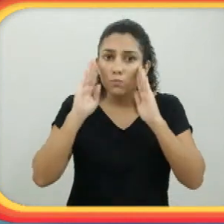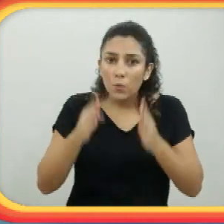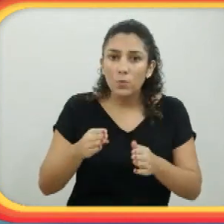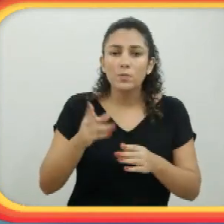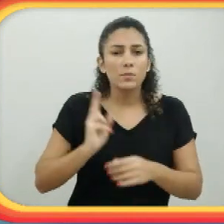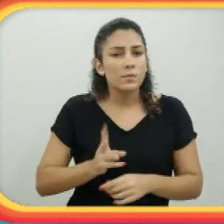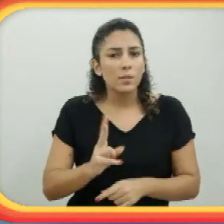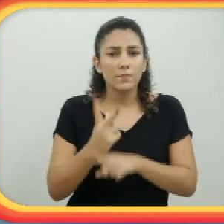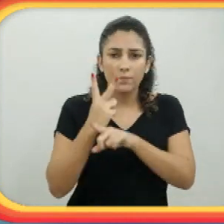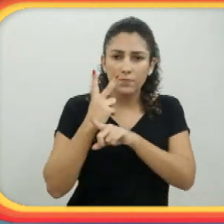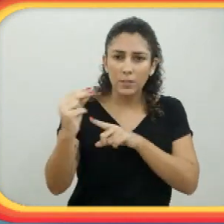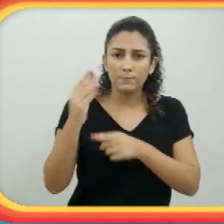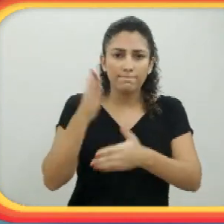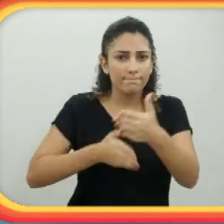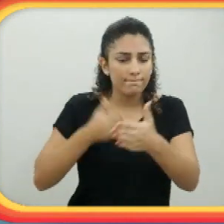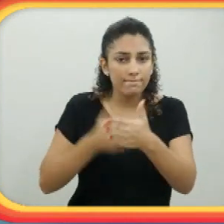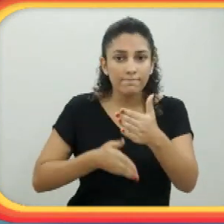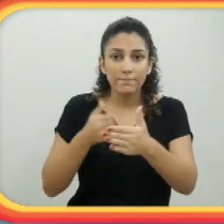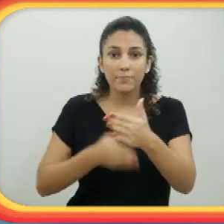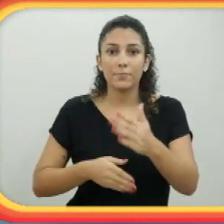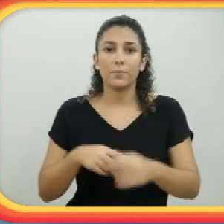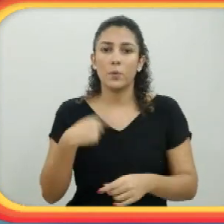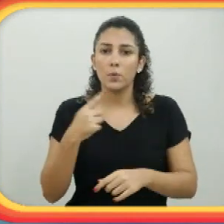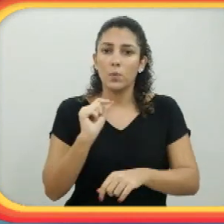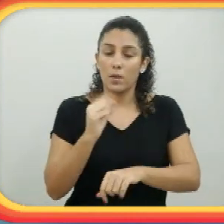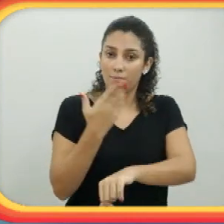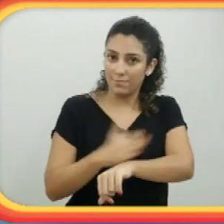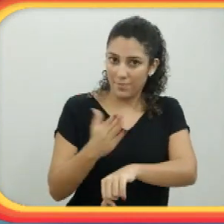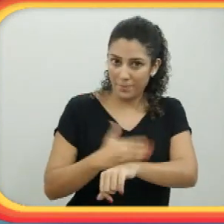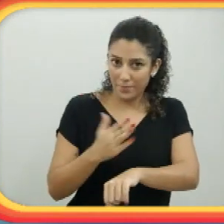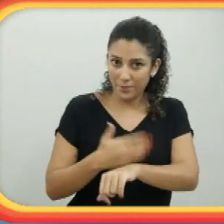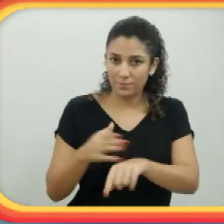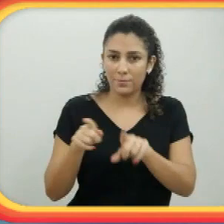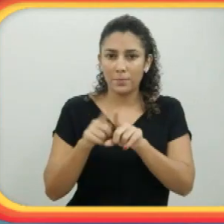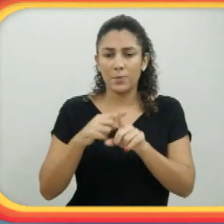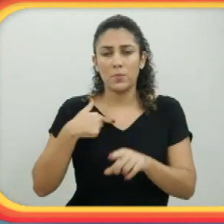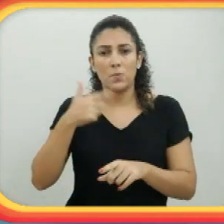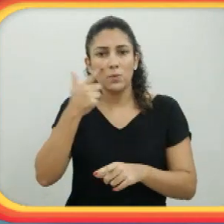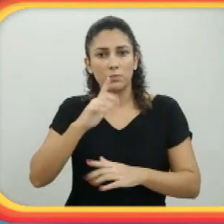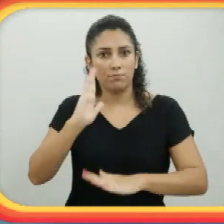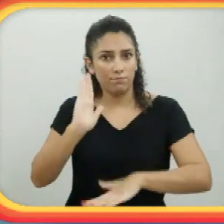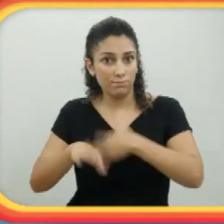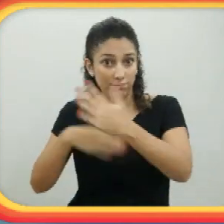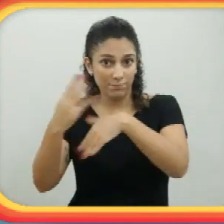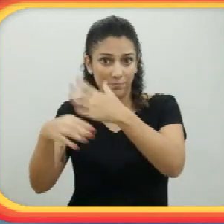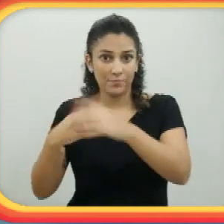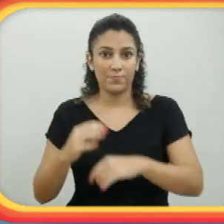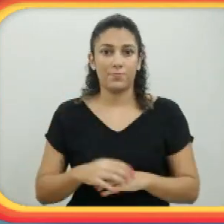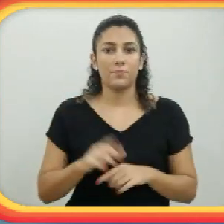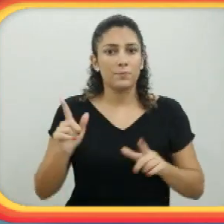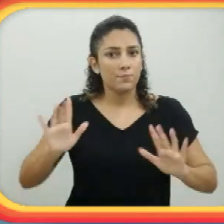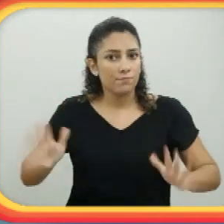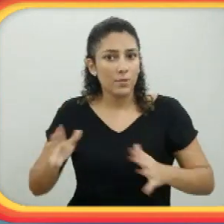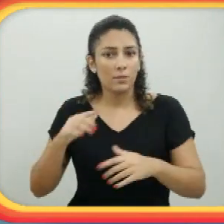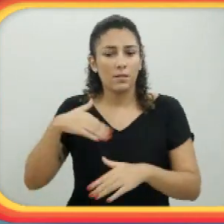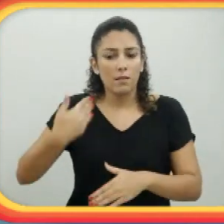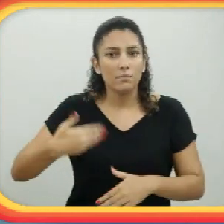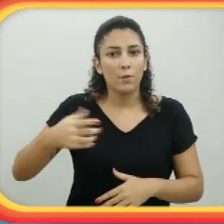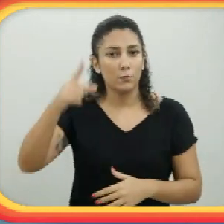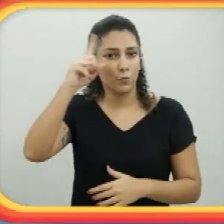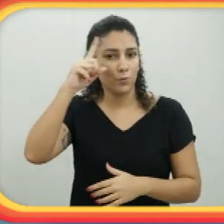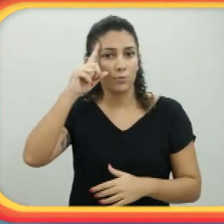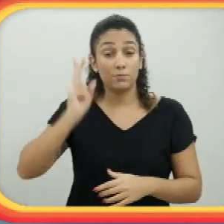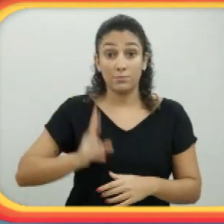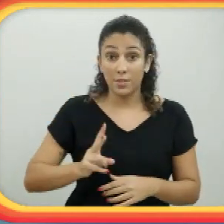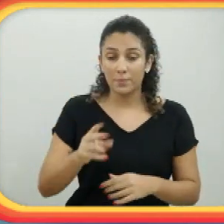real dificuldade que a gente tem e que a gente gosta de vencer, né? Esse é o nosso foco,